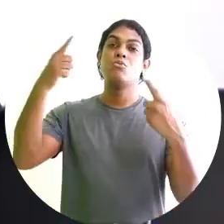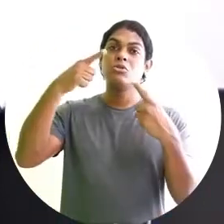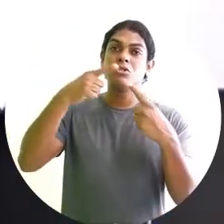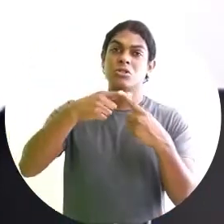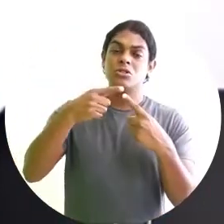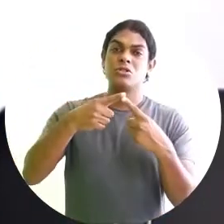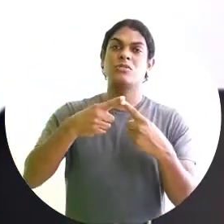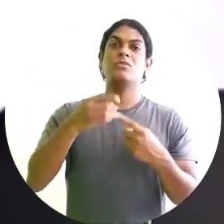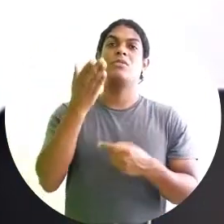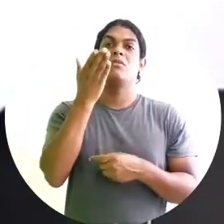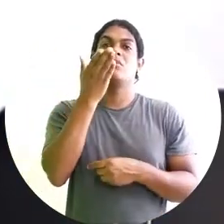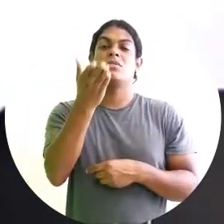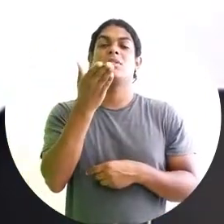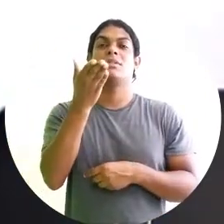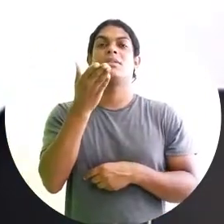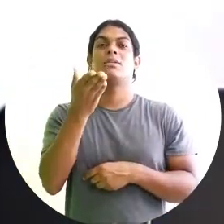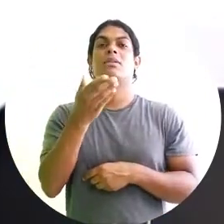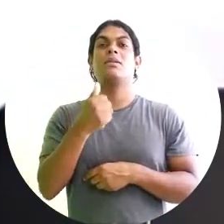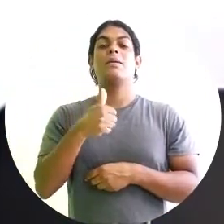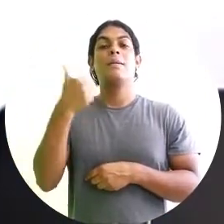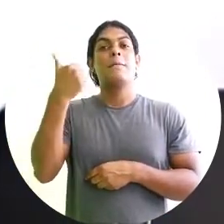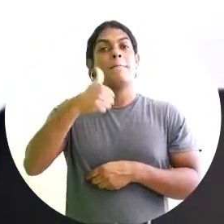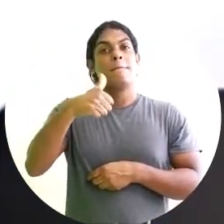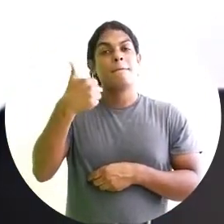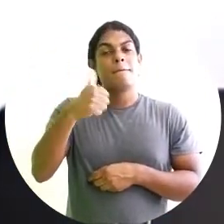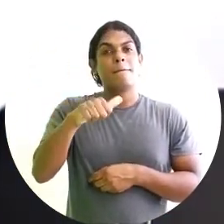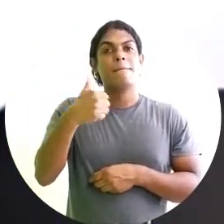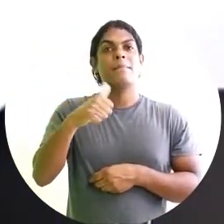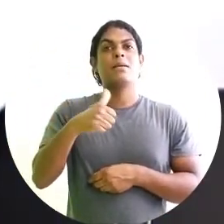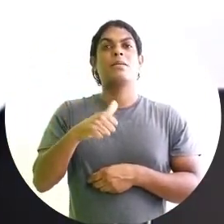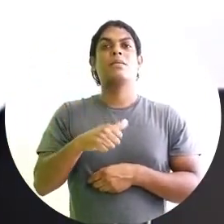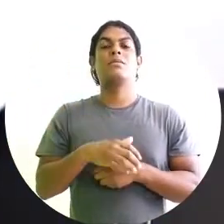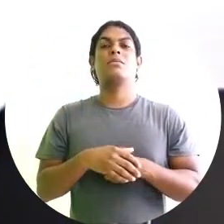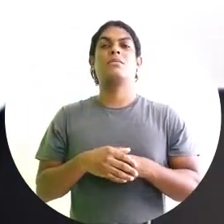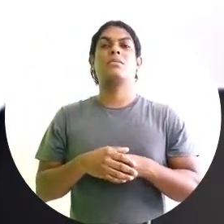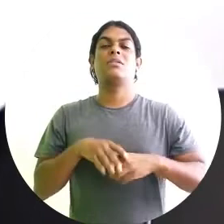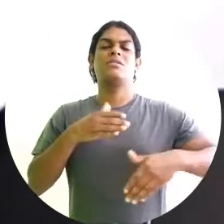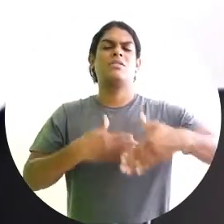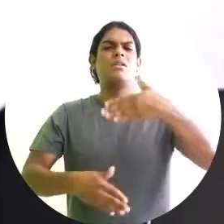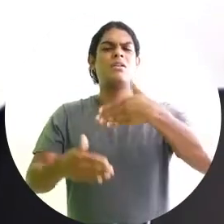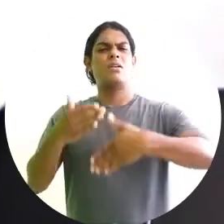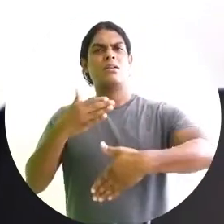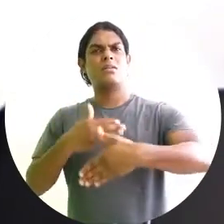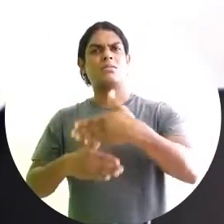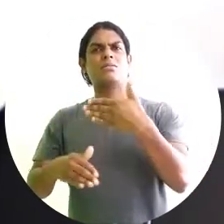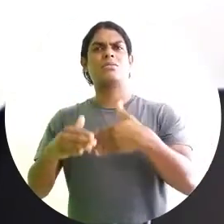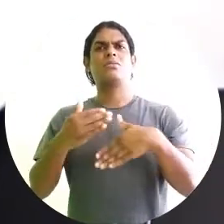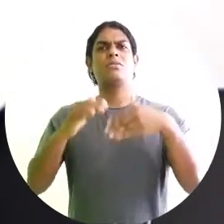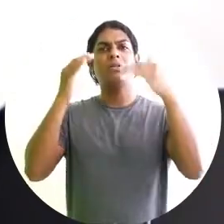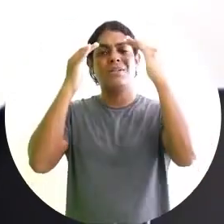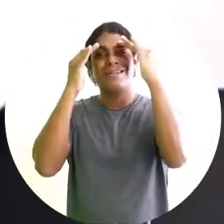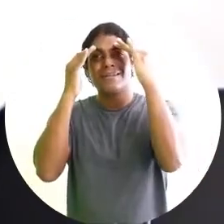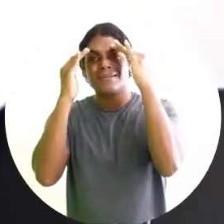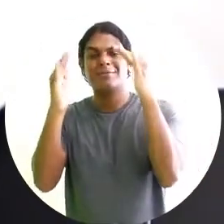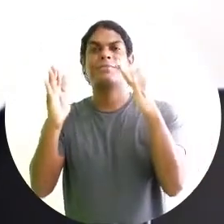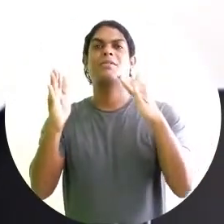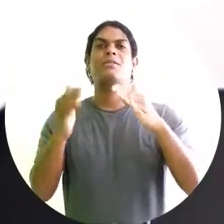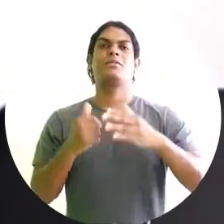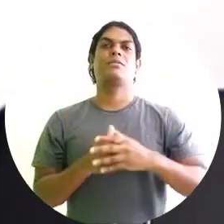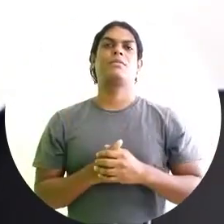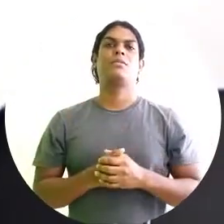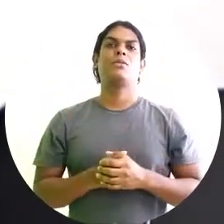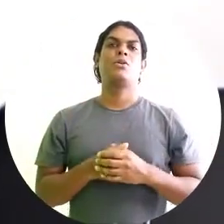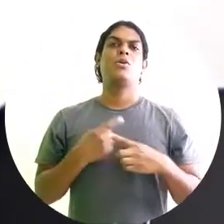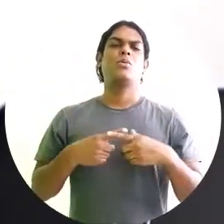você primeiramente modifique as atitudes, as relações de subordinação. Respeite mais